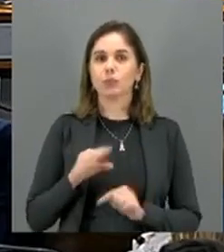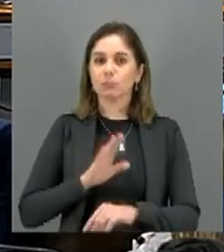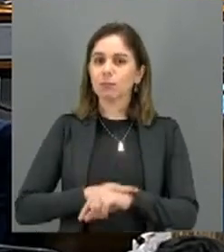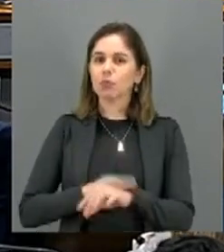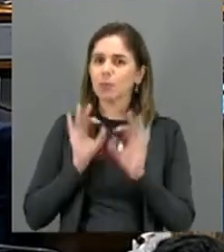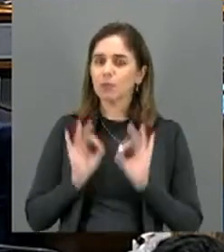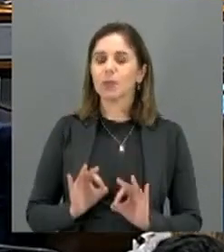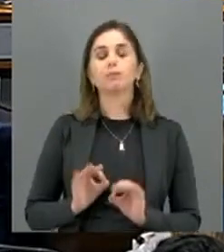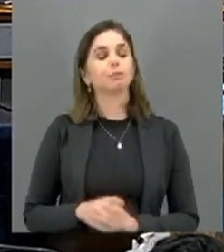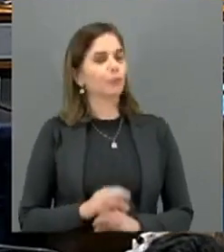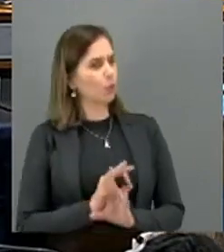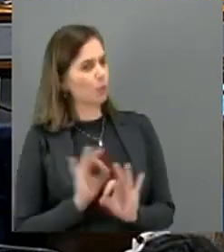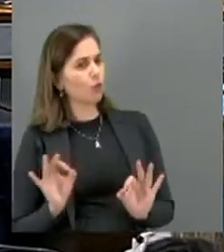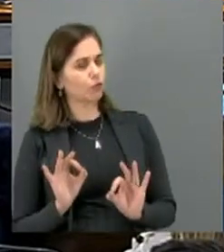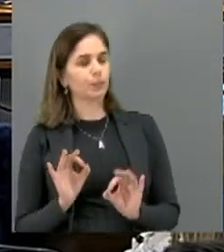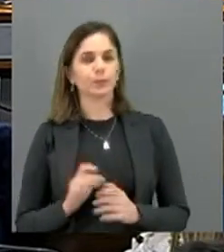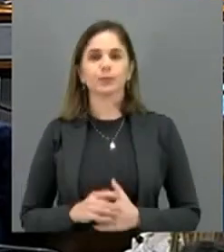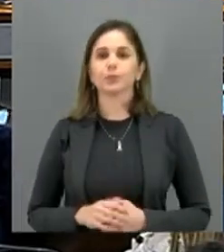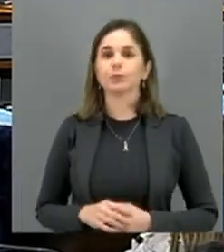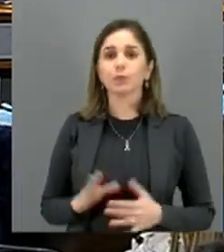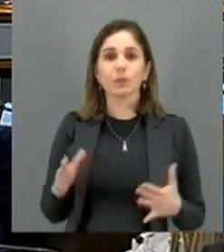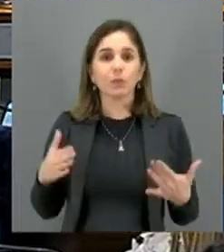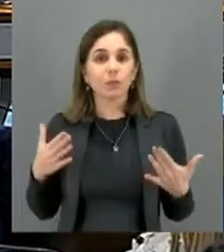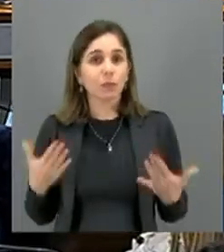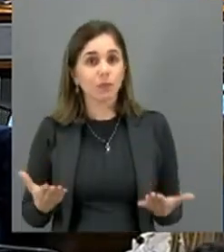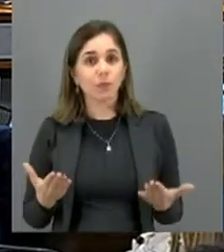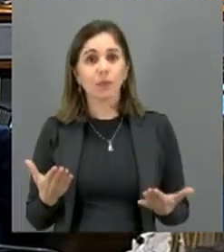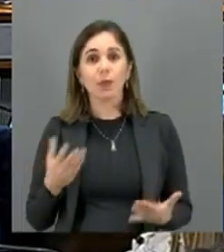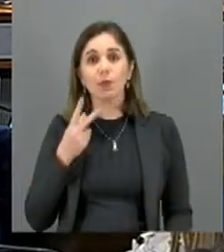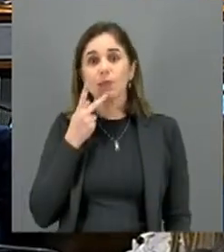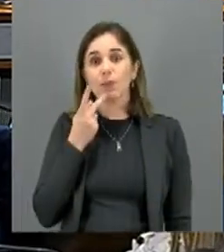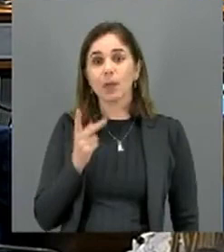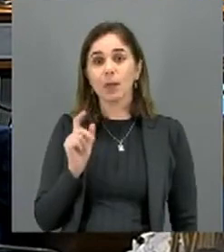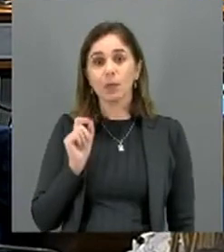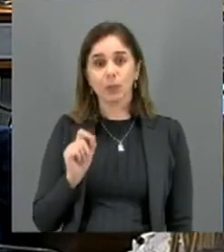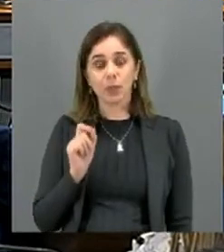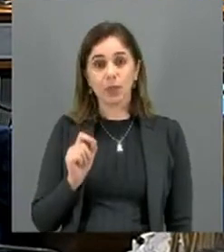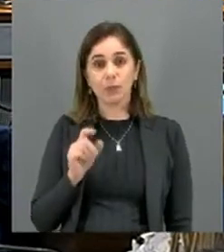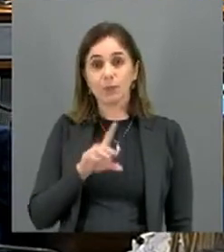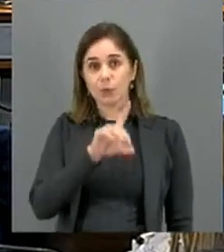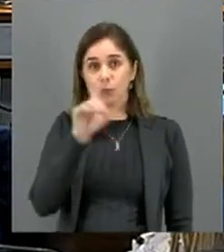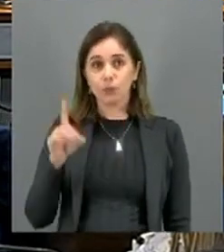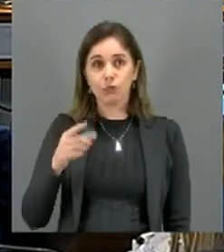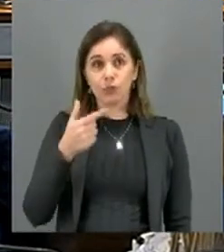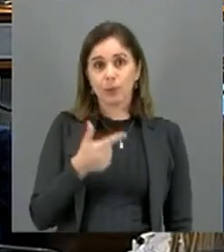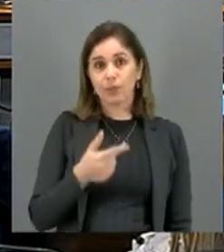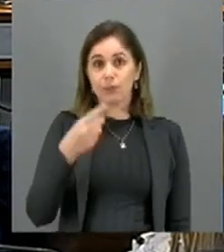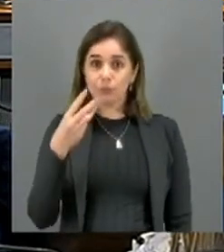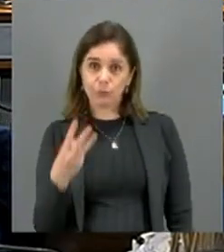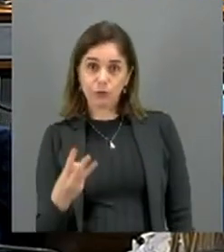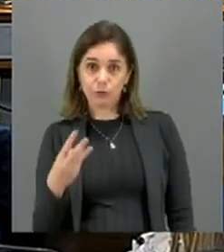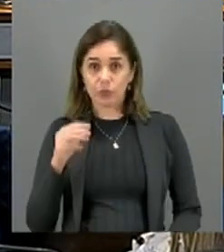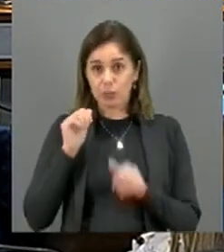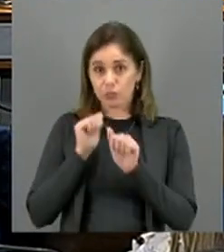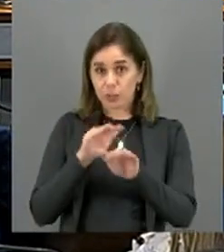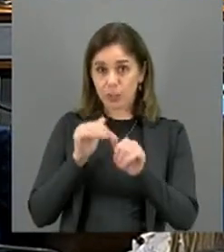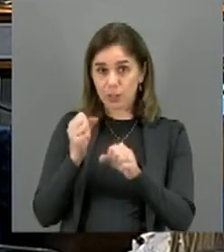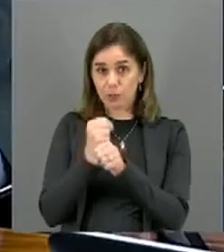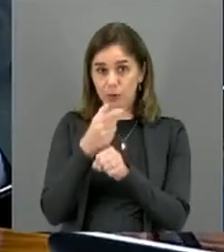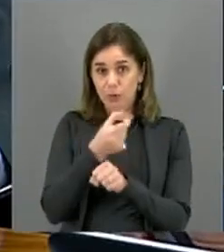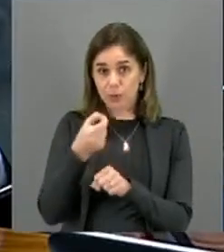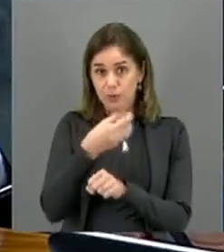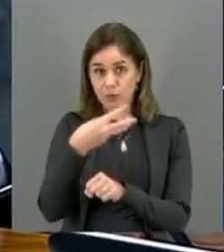Senhor presidente, eu quero começar dizendo a Vossa Excelência que no dia 23 de setembro de 2023, e aos nossos